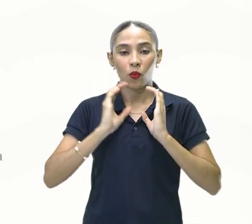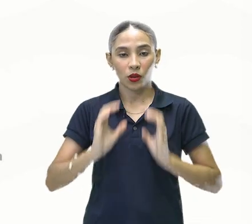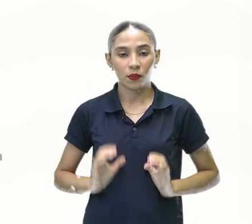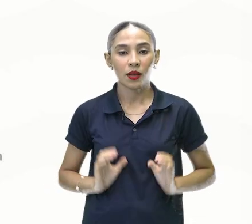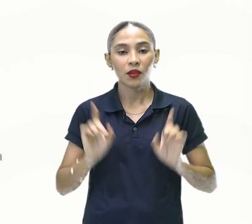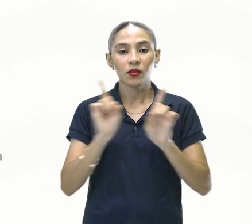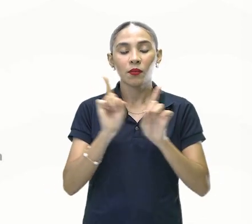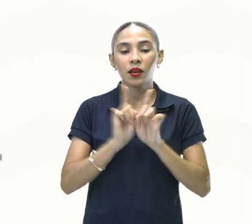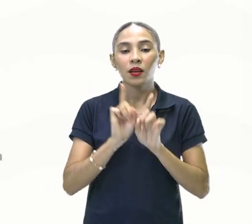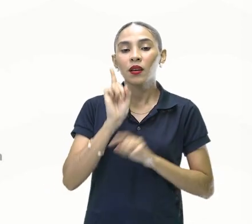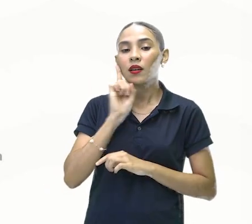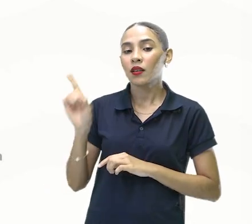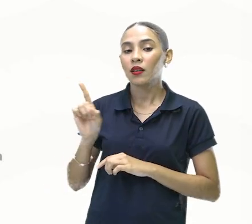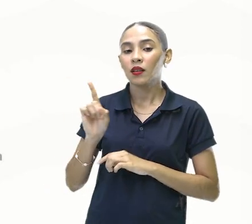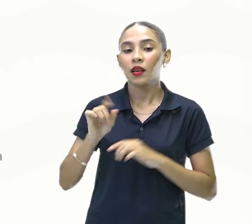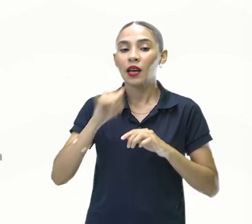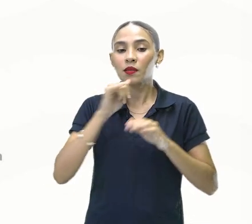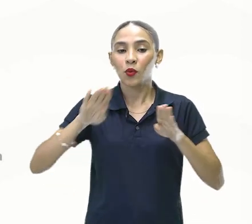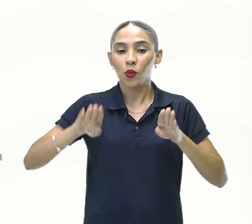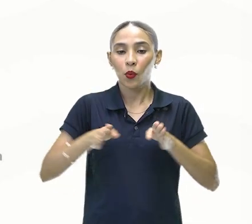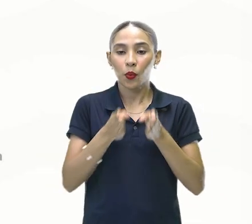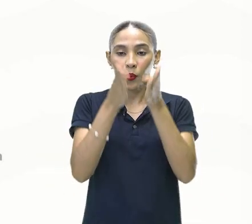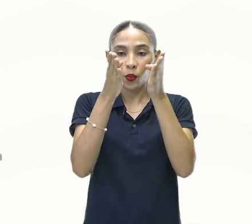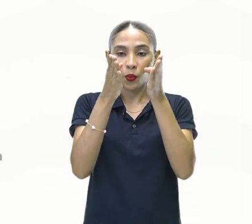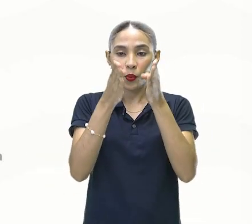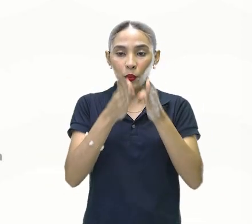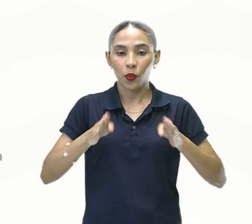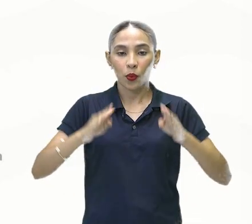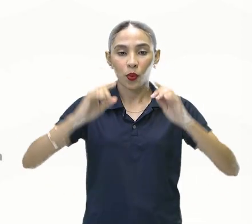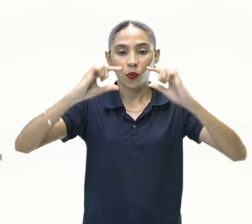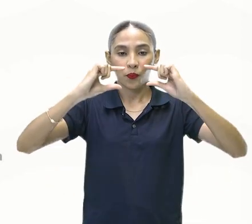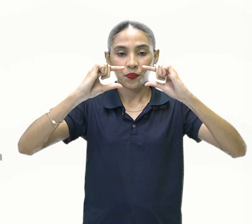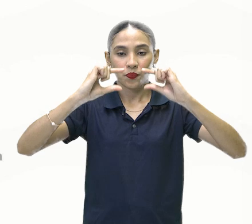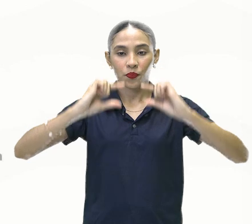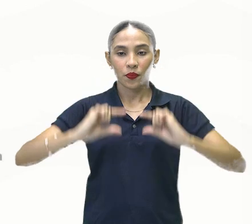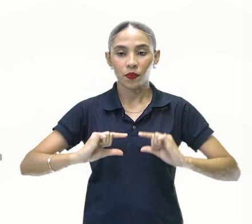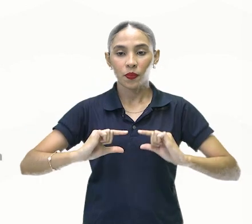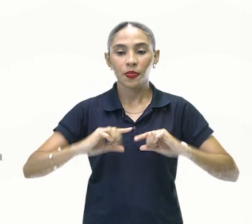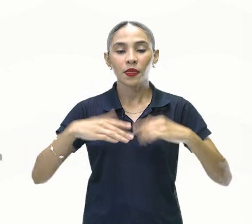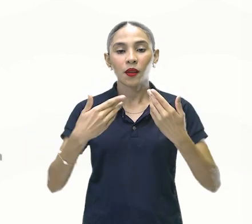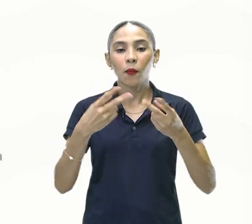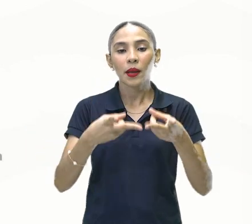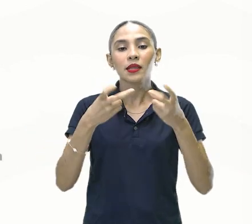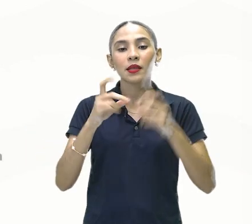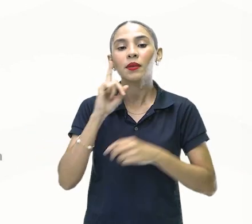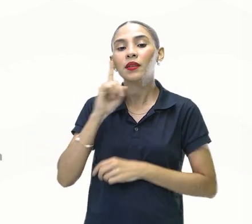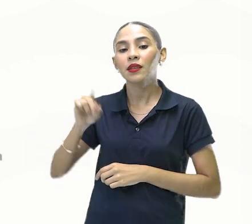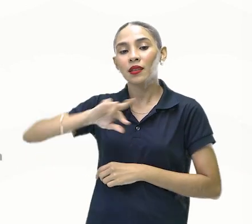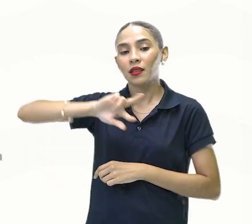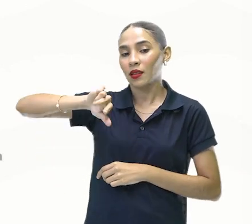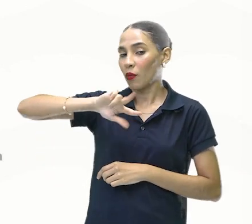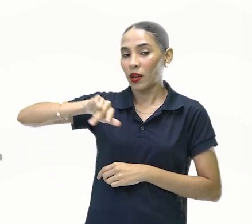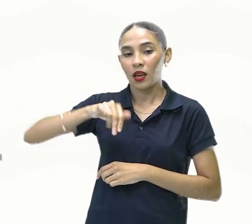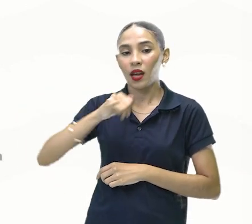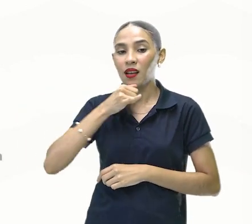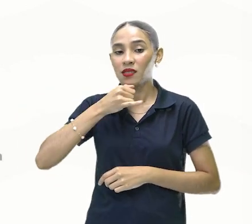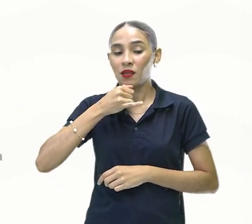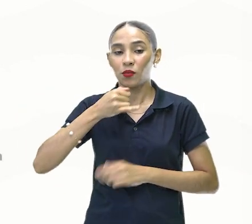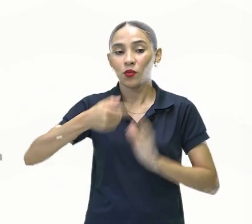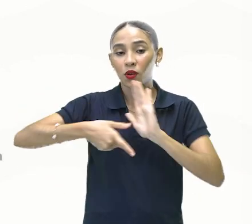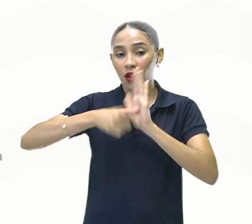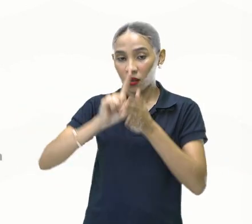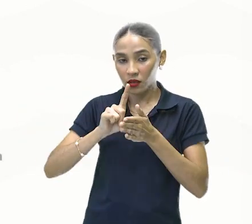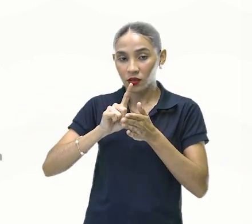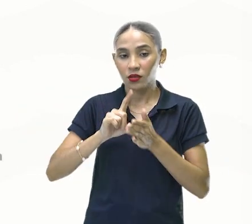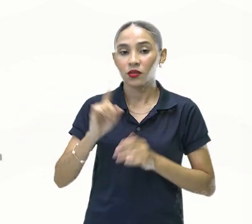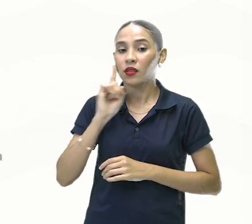com comportamento convergente é de uma lente bicôncava com bordas espessas. Veja que isso aqui, né, não é mais o